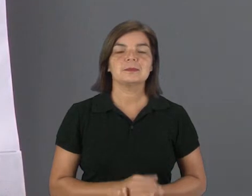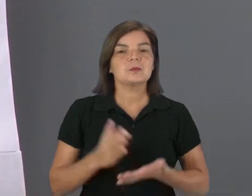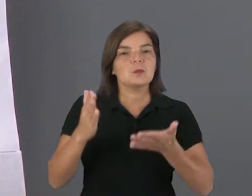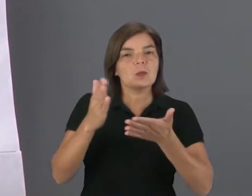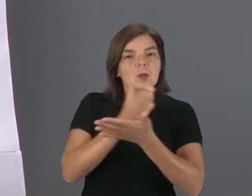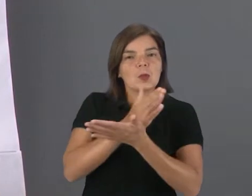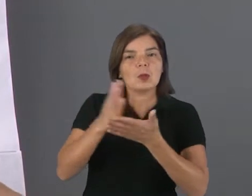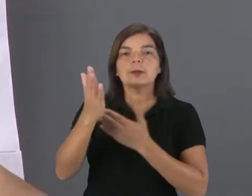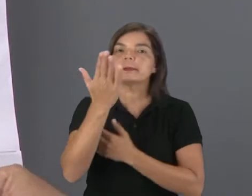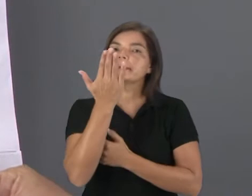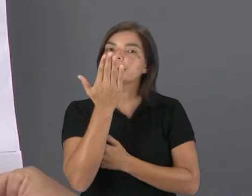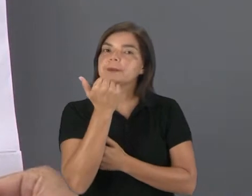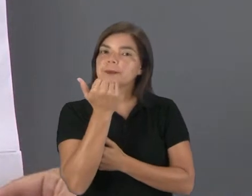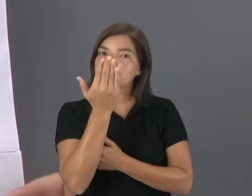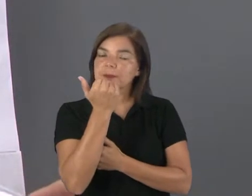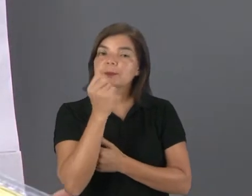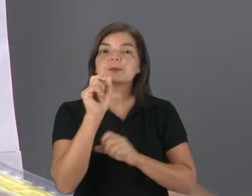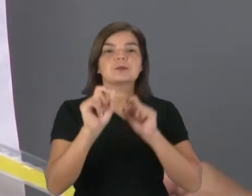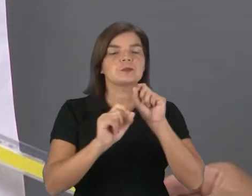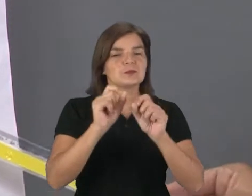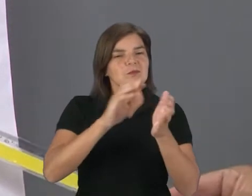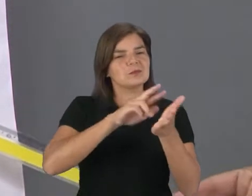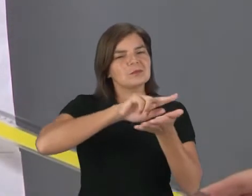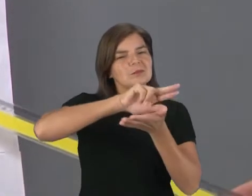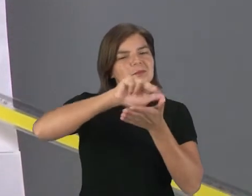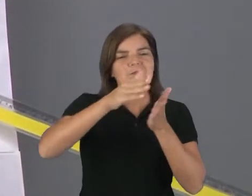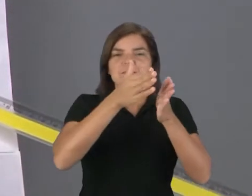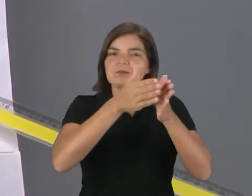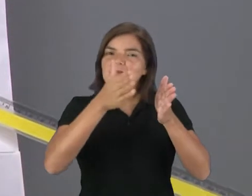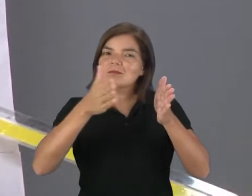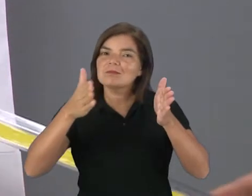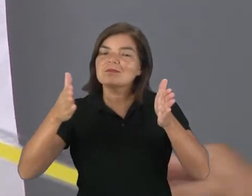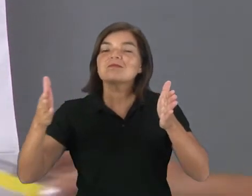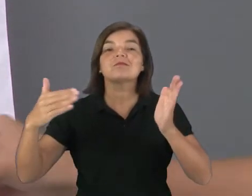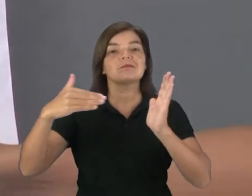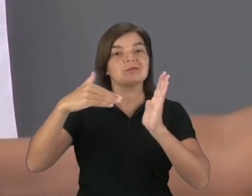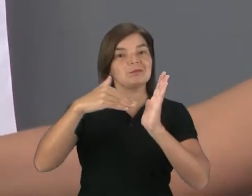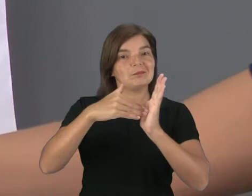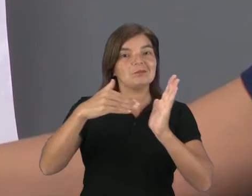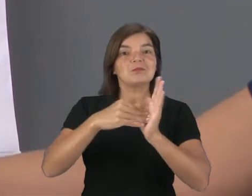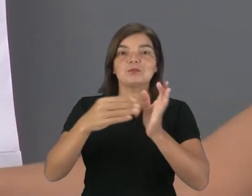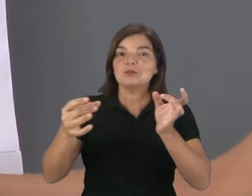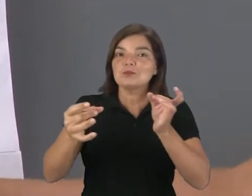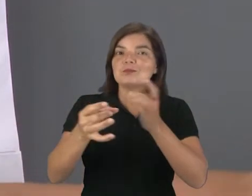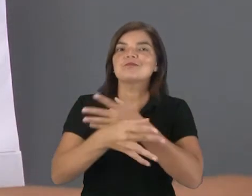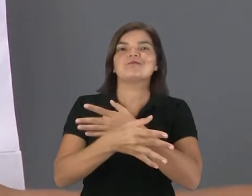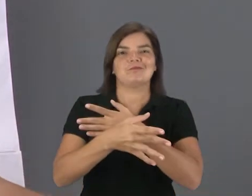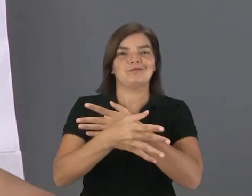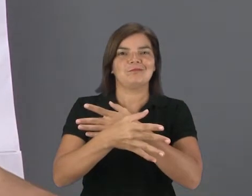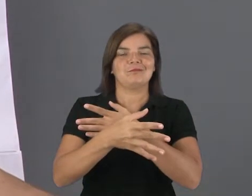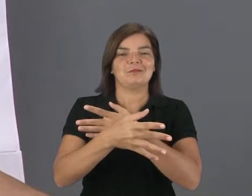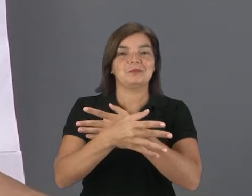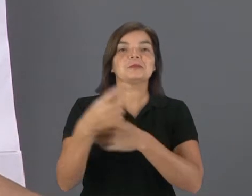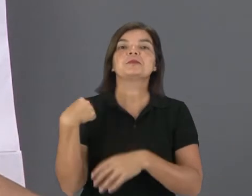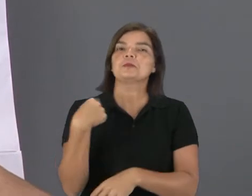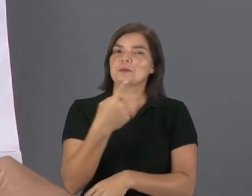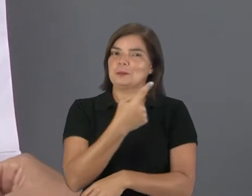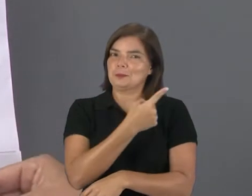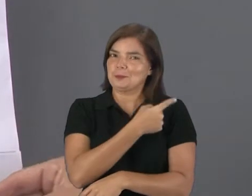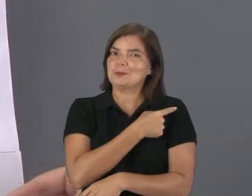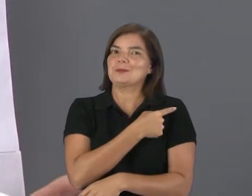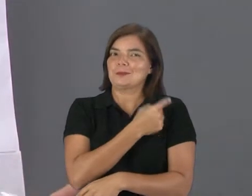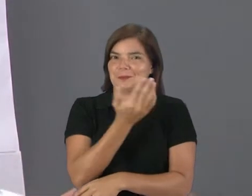Alguns alimentos passam por vários processos até ficarem prontos para o nosso